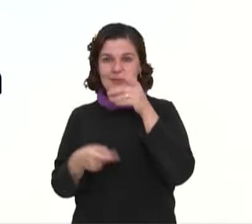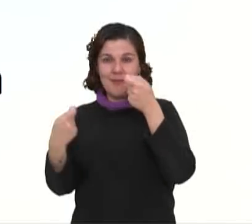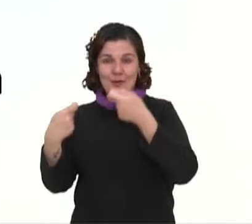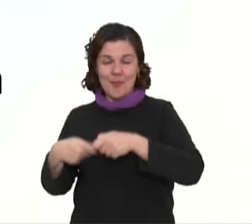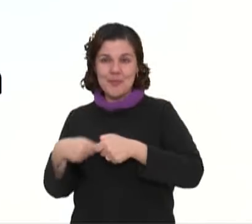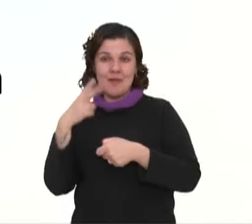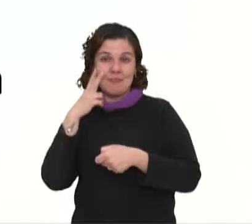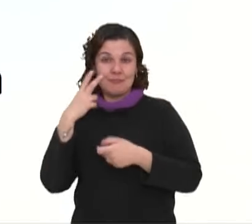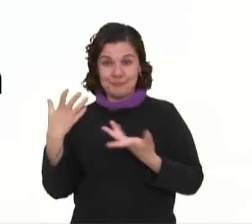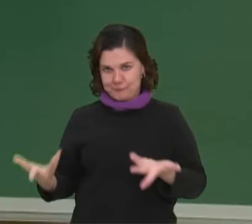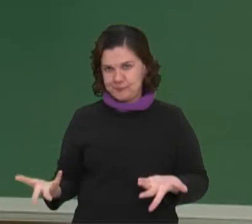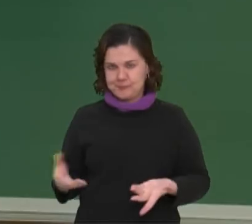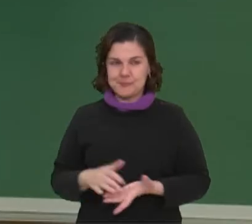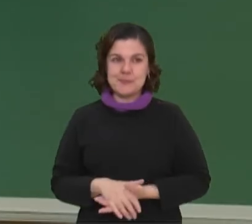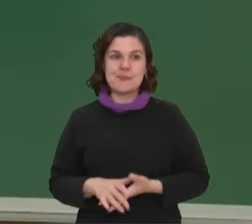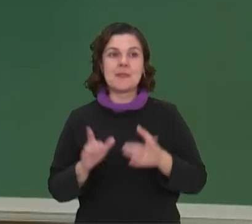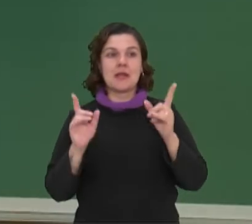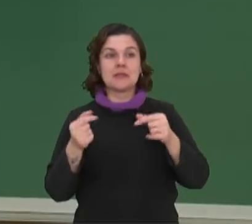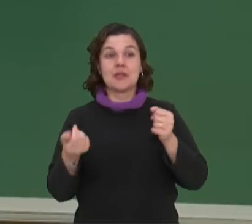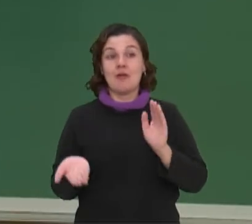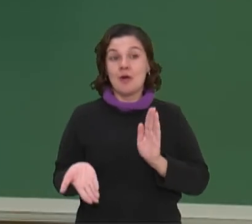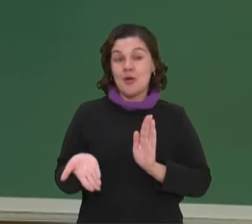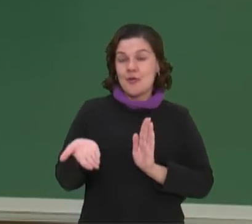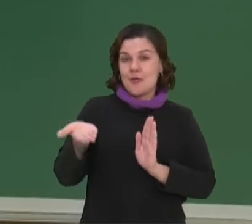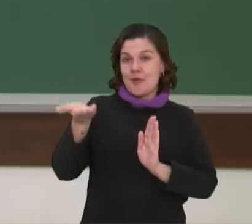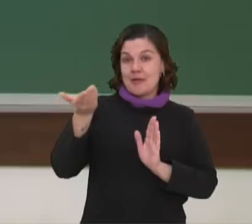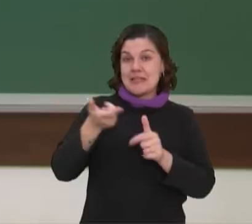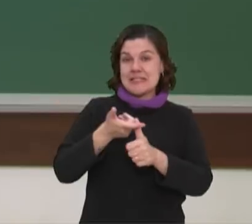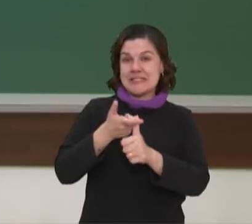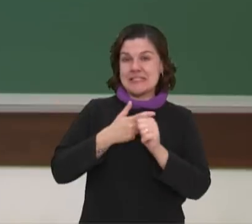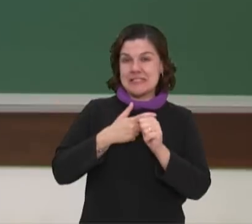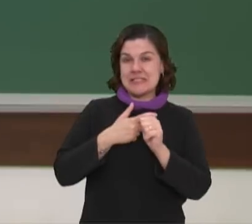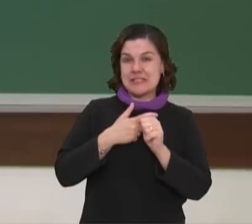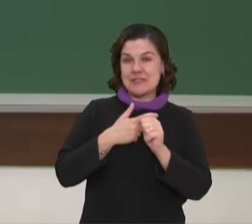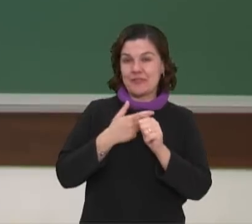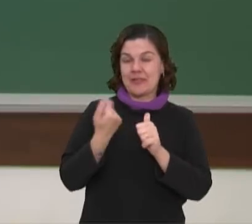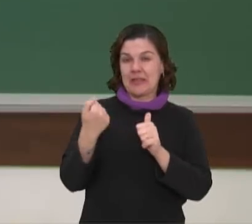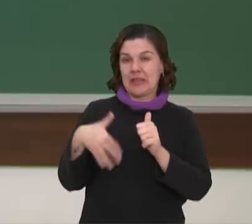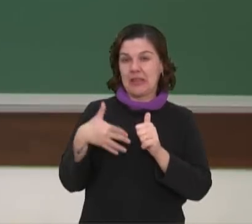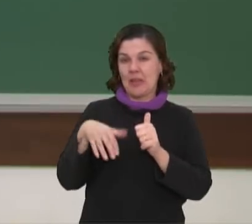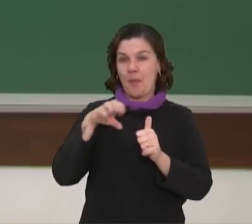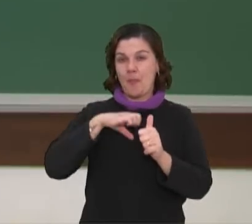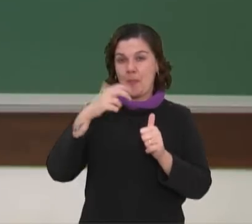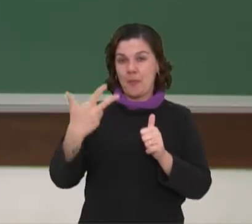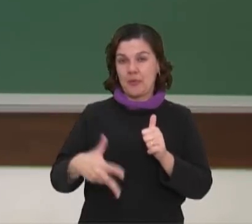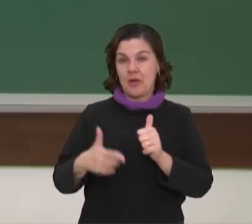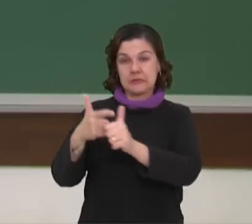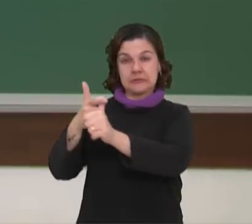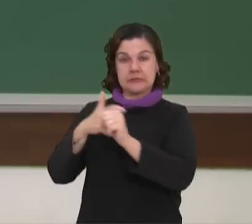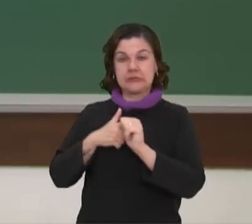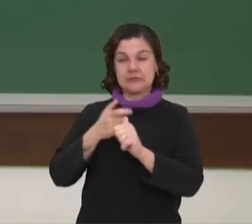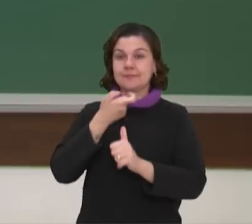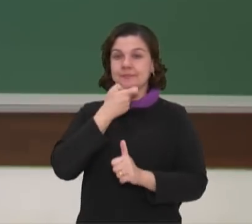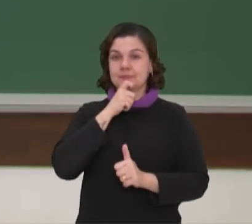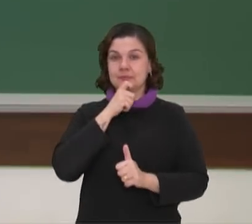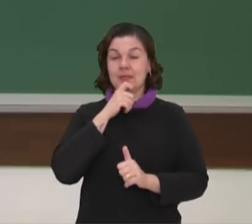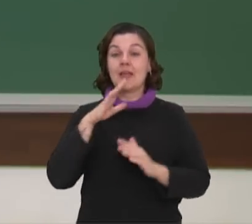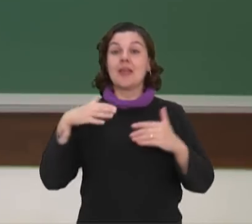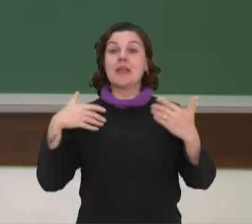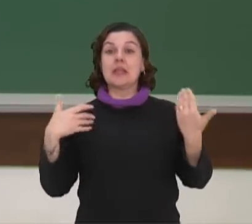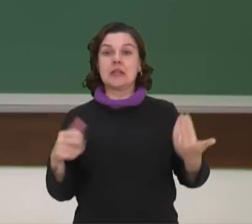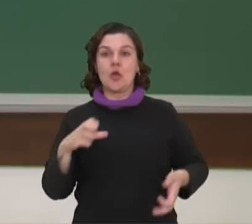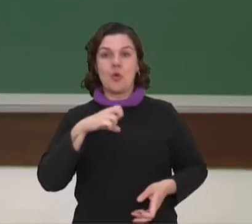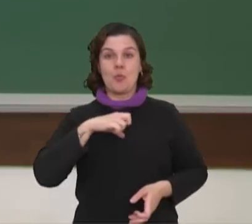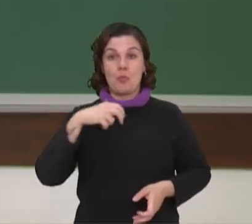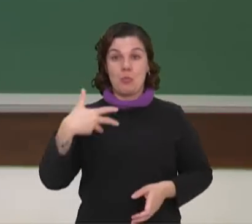obviamente. Então, aconteceu um aumento da dívida portuguesa com a Inglaterra. Esse acordo encheu